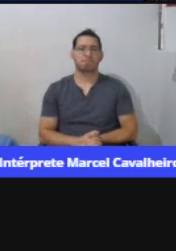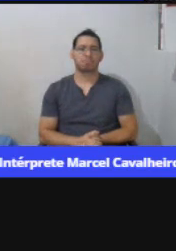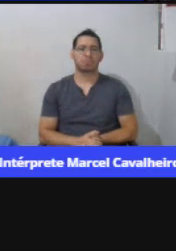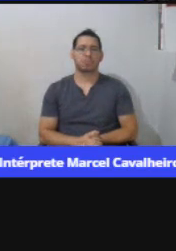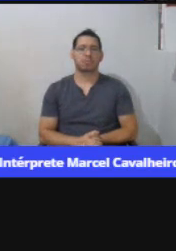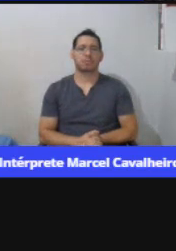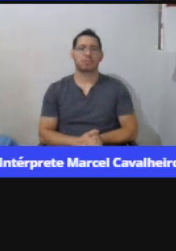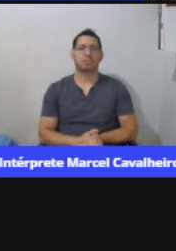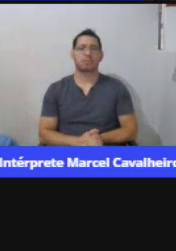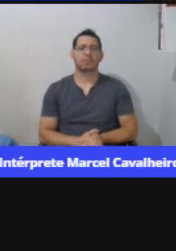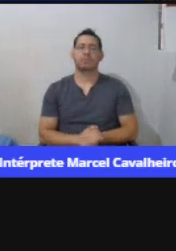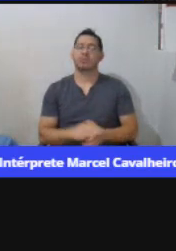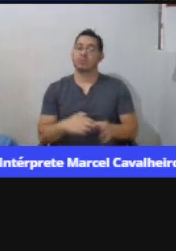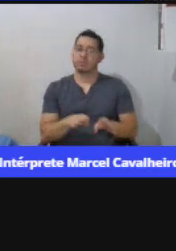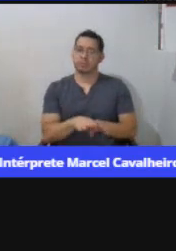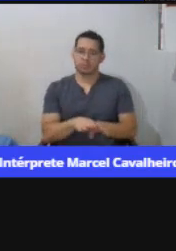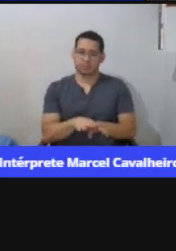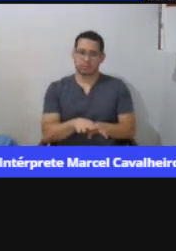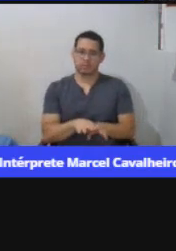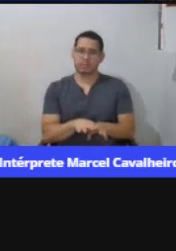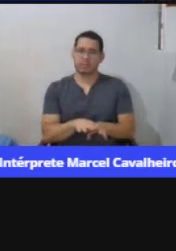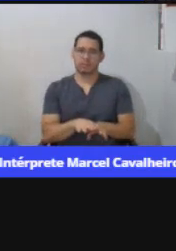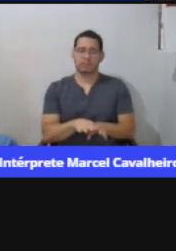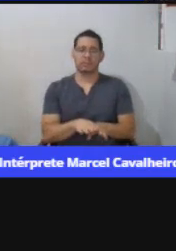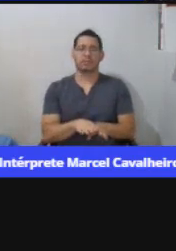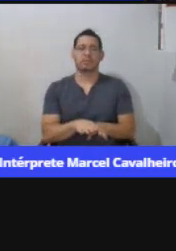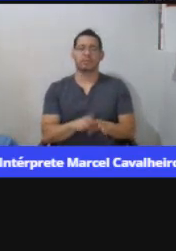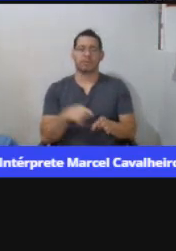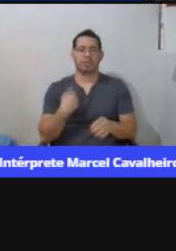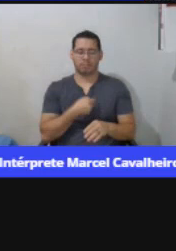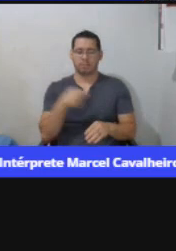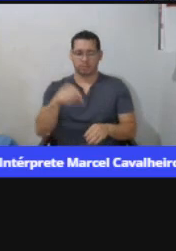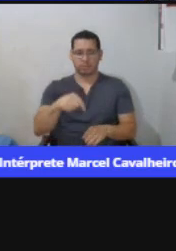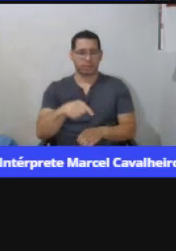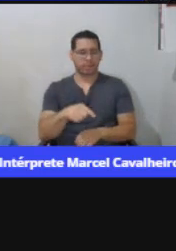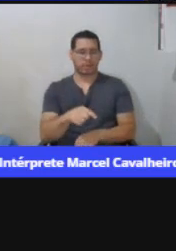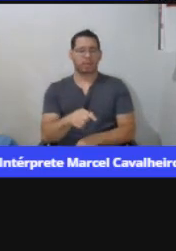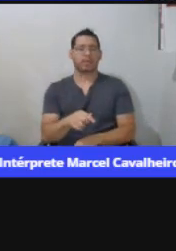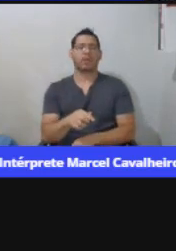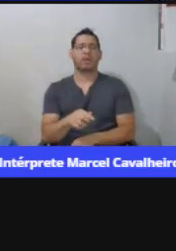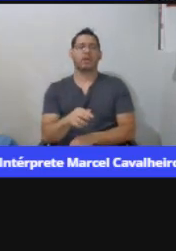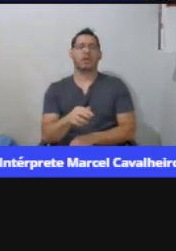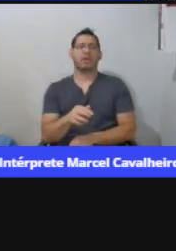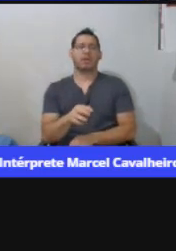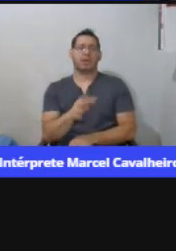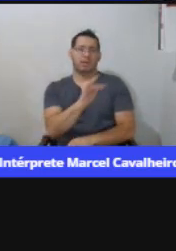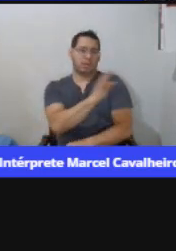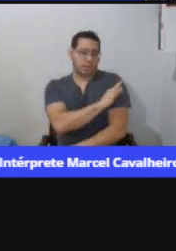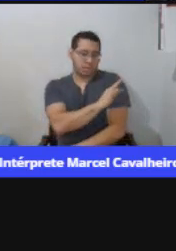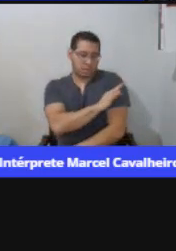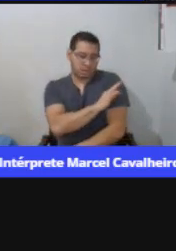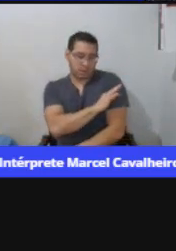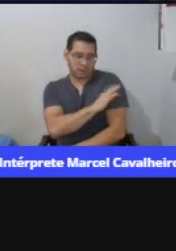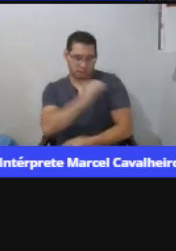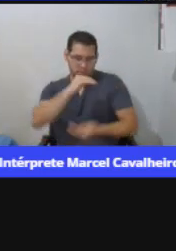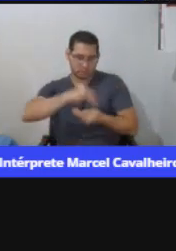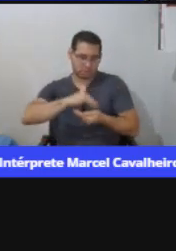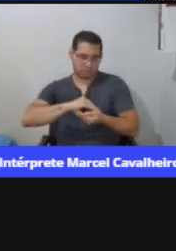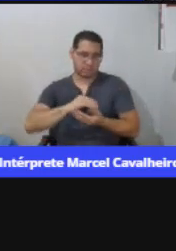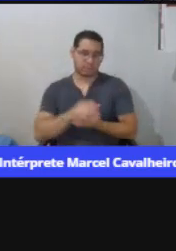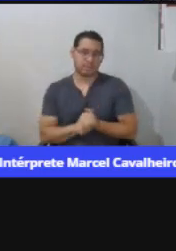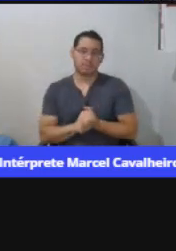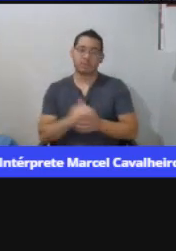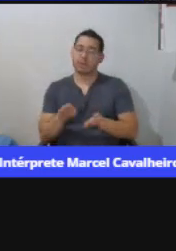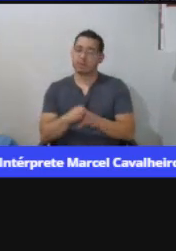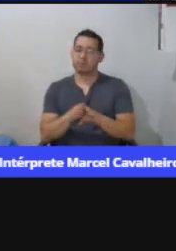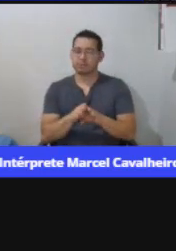Aí, nós, enquanto técnicos e equipe da CEMED, da GFEM, nós estamos elaborando